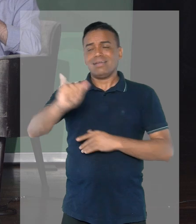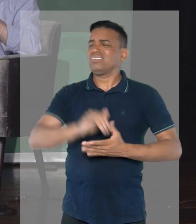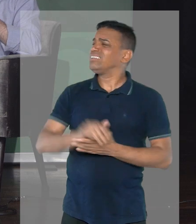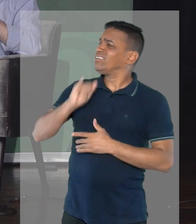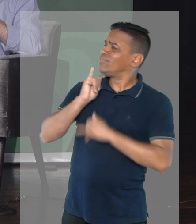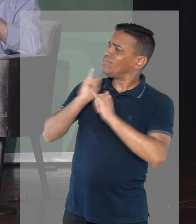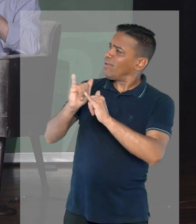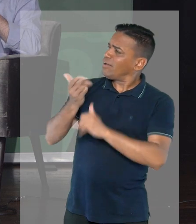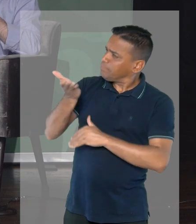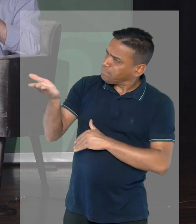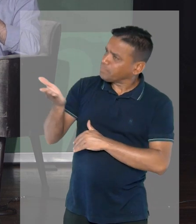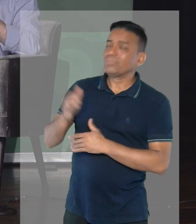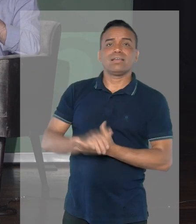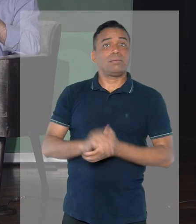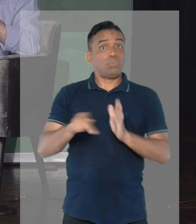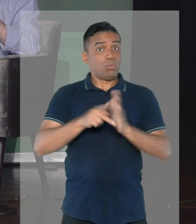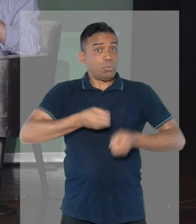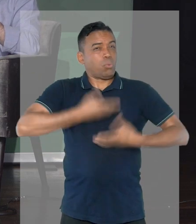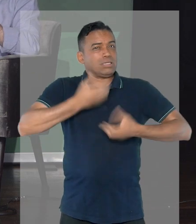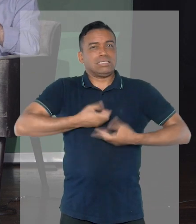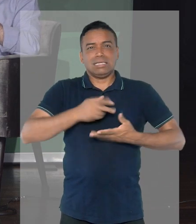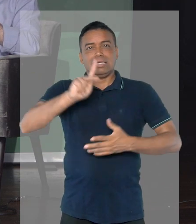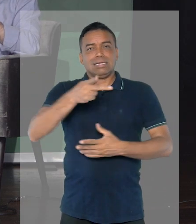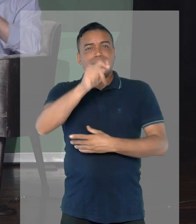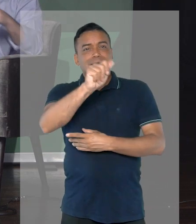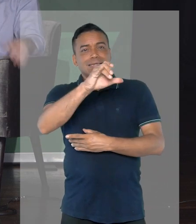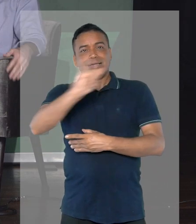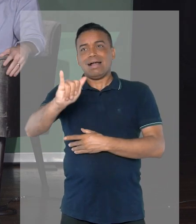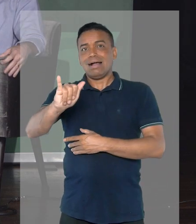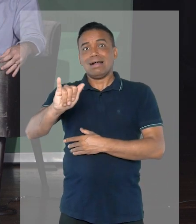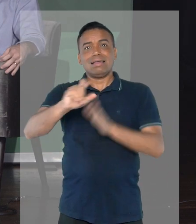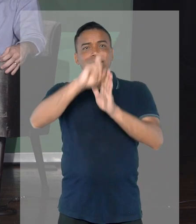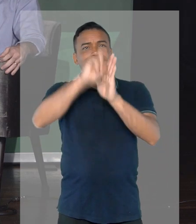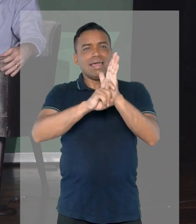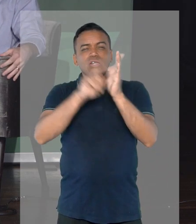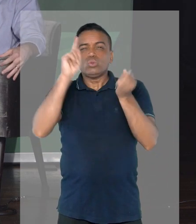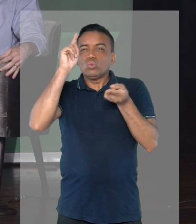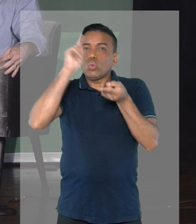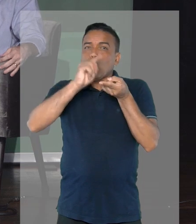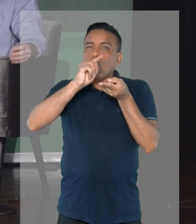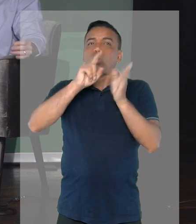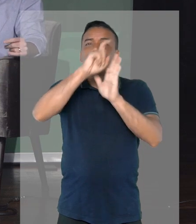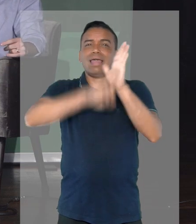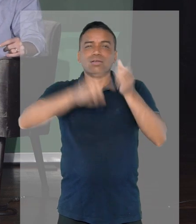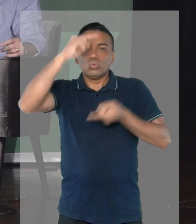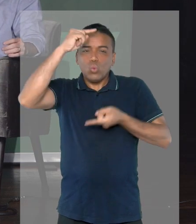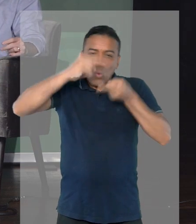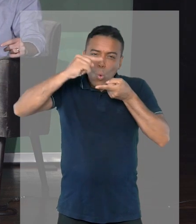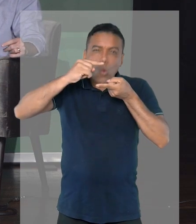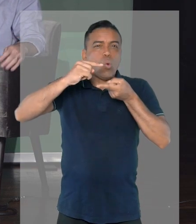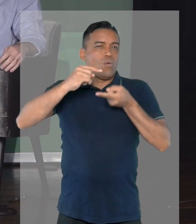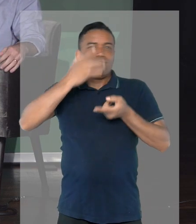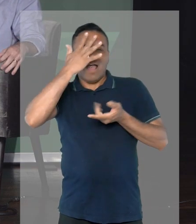Isso dele, de a poesia dele ter muito haikai, né? Que é o texto curto, que é conciso, que é fácil de entender,